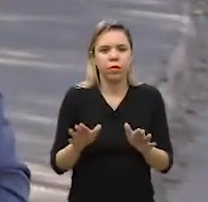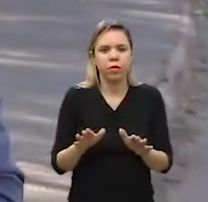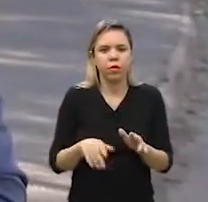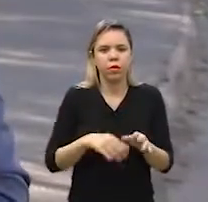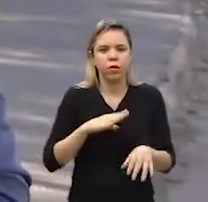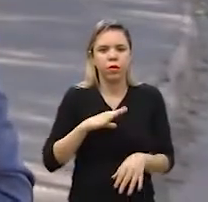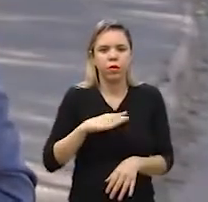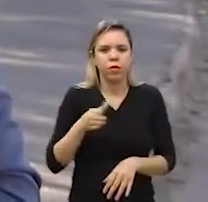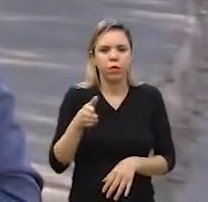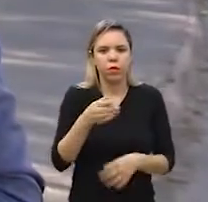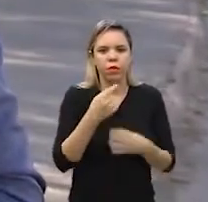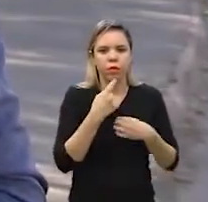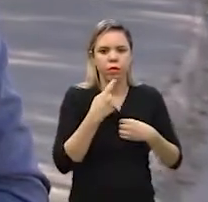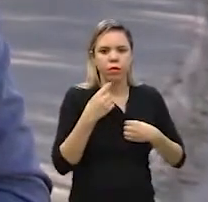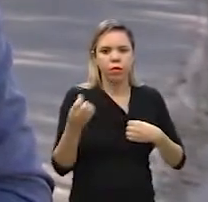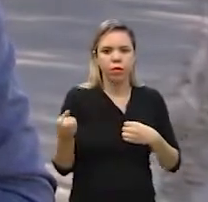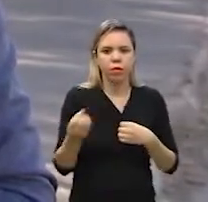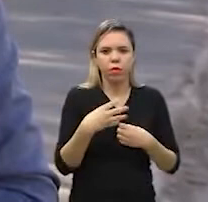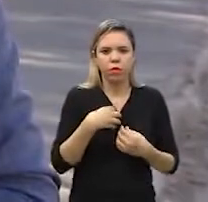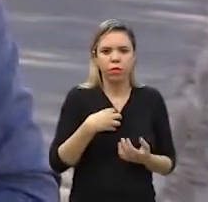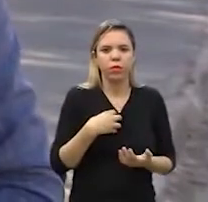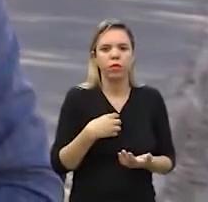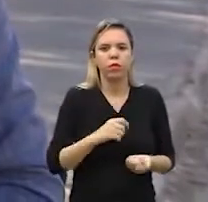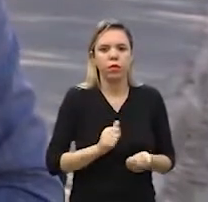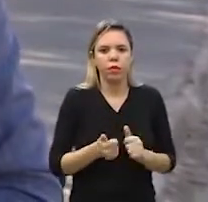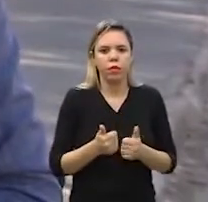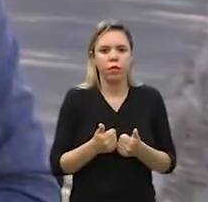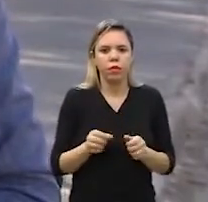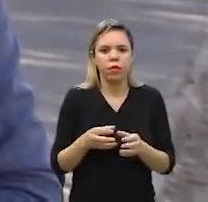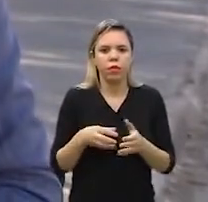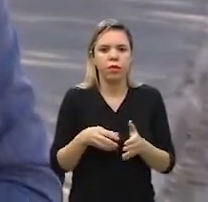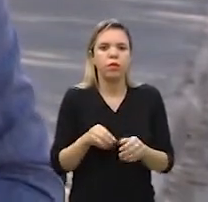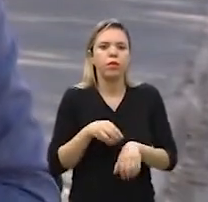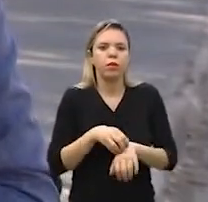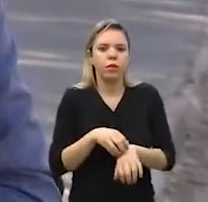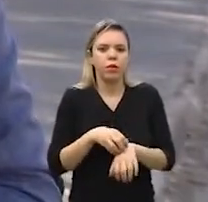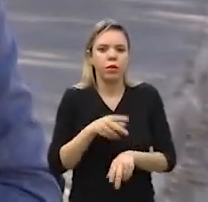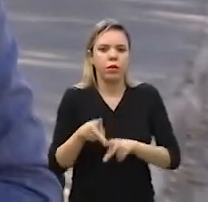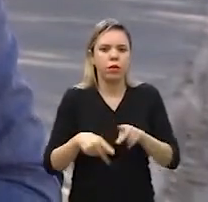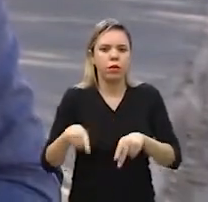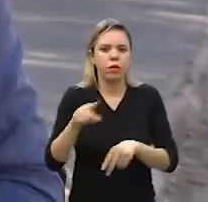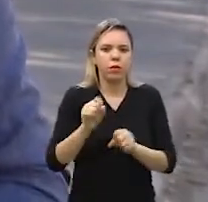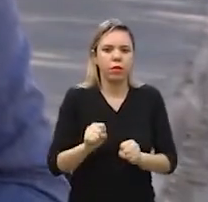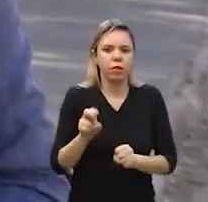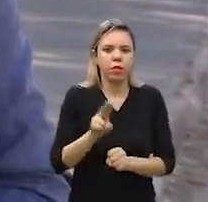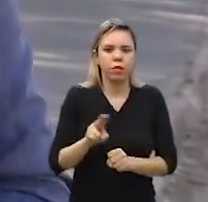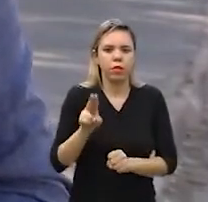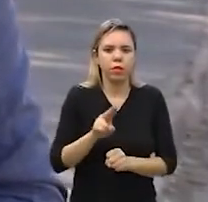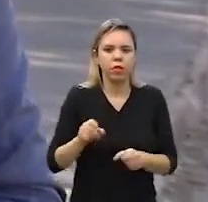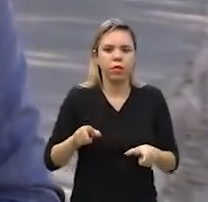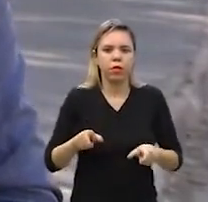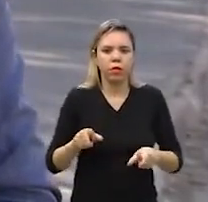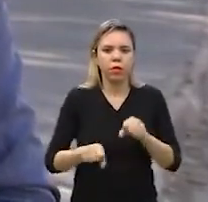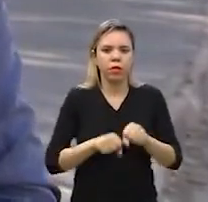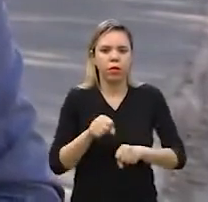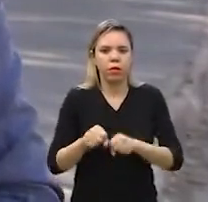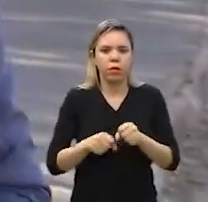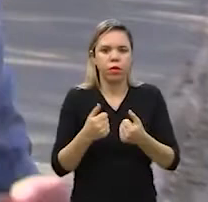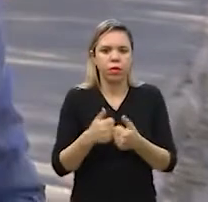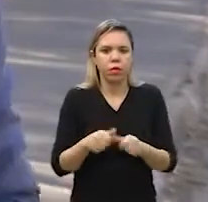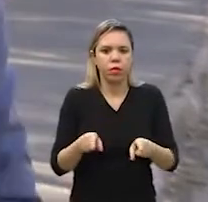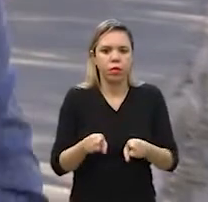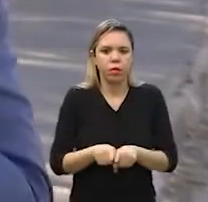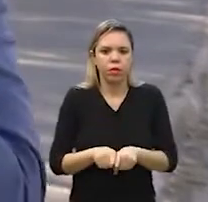vez mais nós vamos estender isso para a cidade de Campinas é um novo modal de transporte para que as pessoas possam usar tanto a